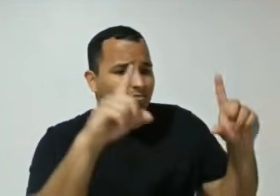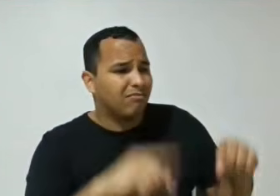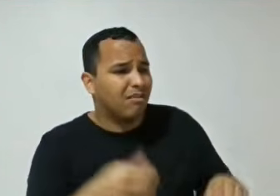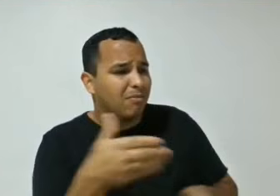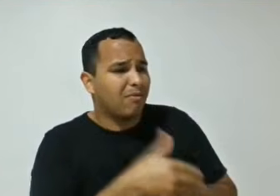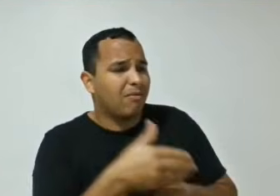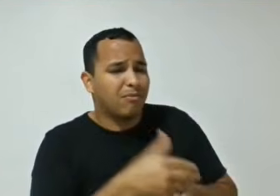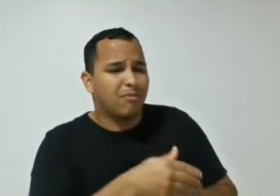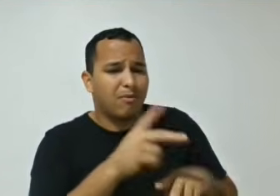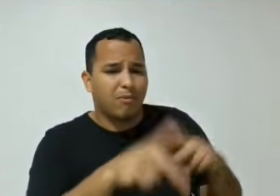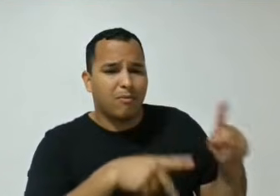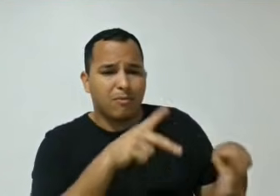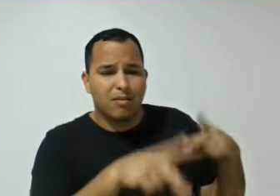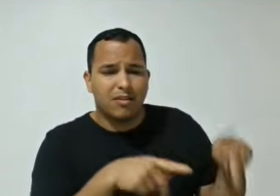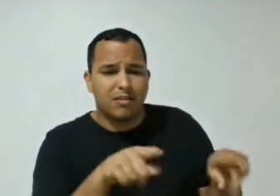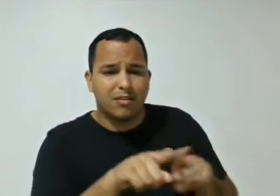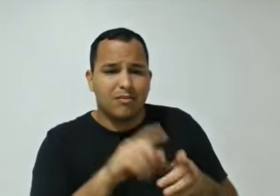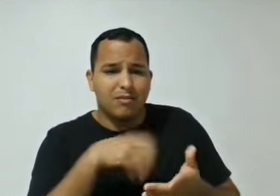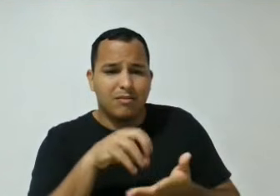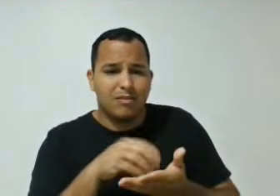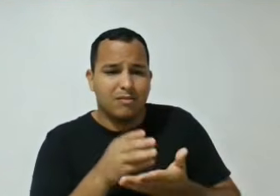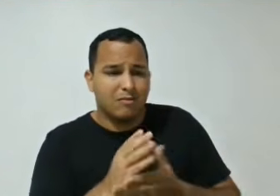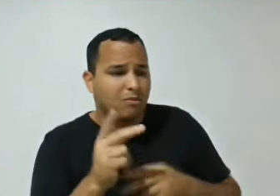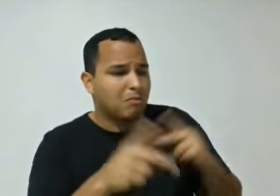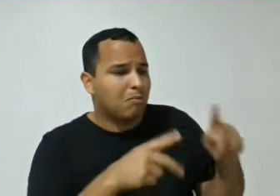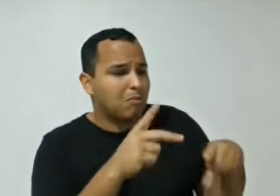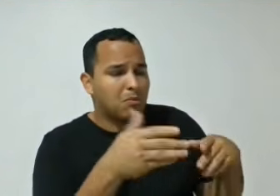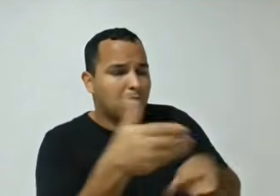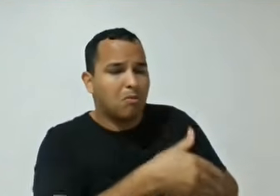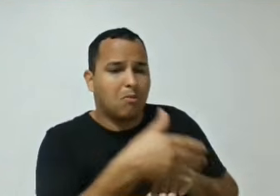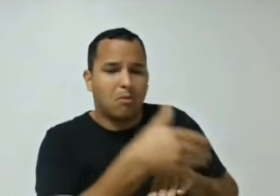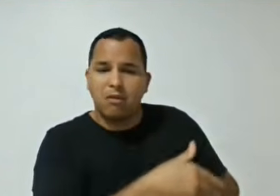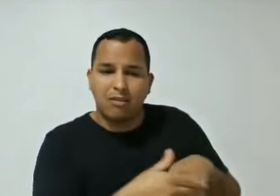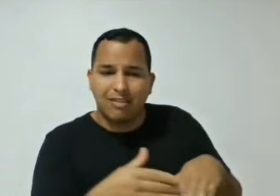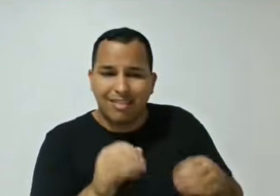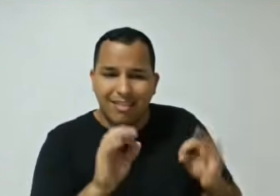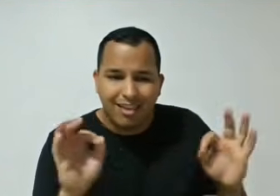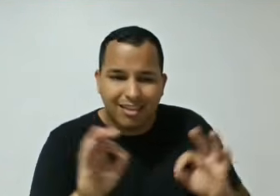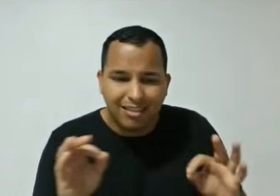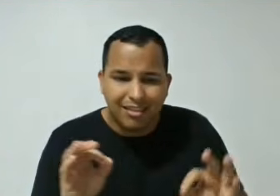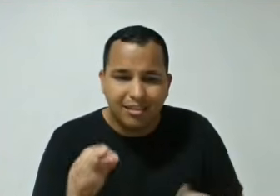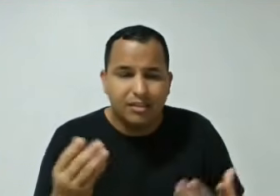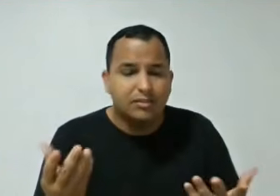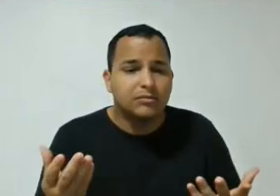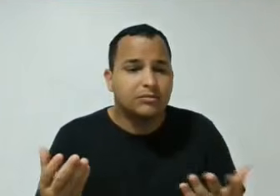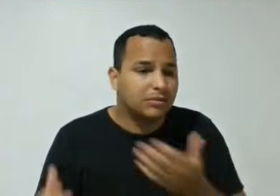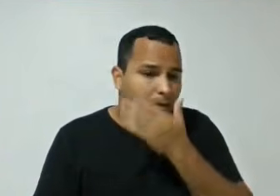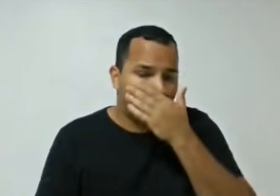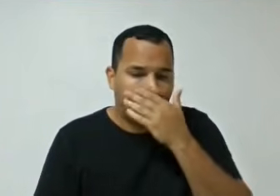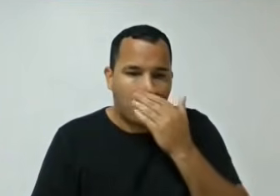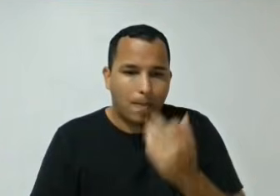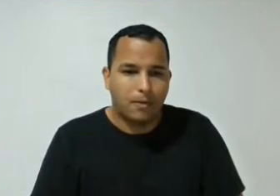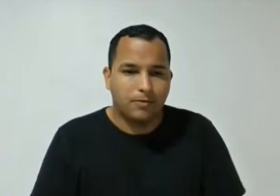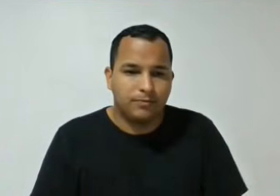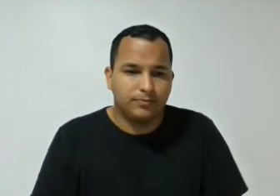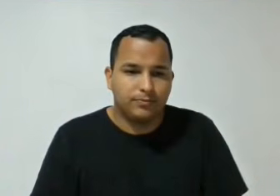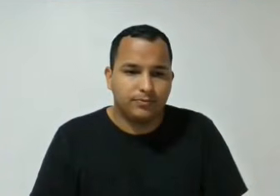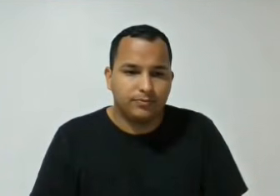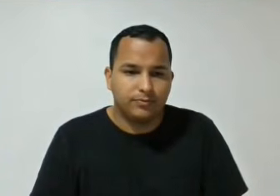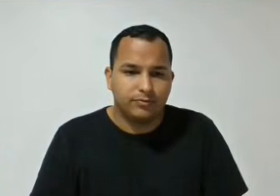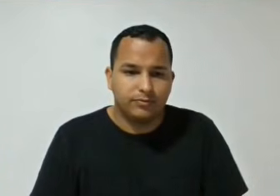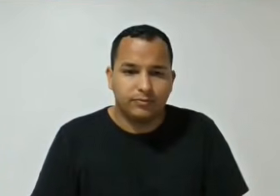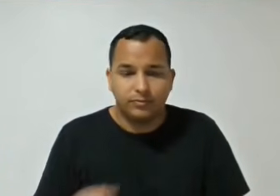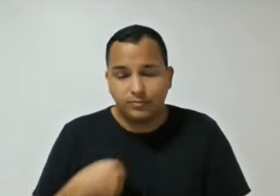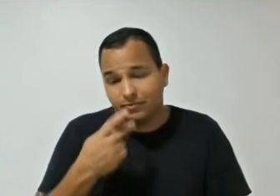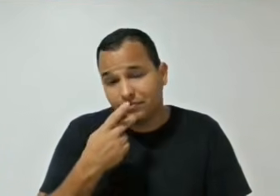porque o servidor tem que corresponder essa pasta, porque é a pasta que ele está segurando praticamente quase sozinho, né? Eu estou colocando aqui